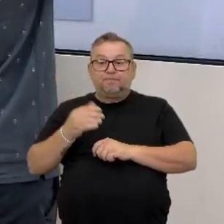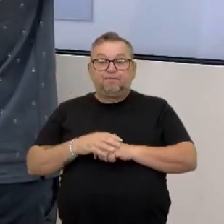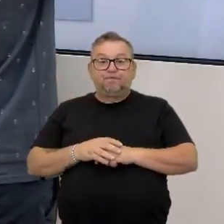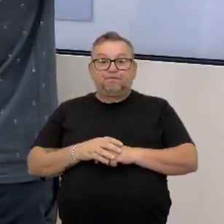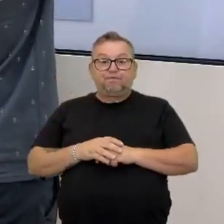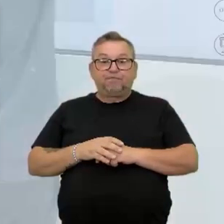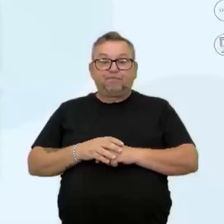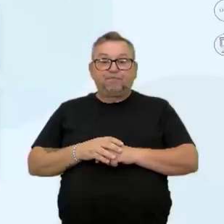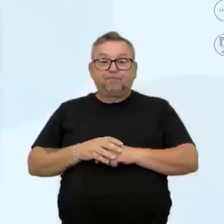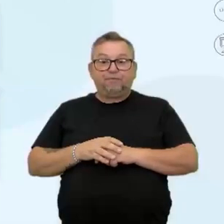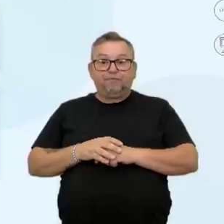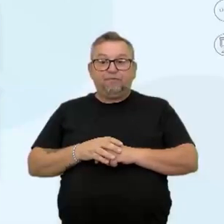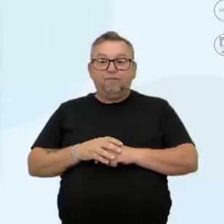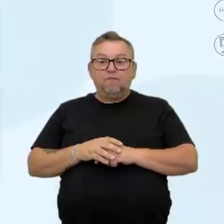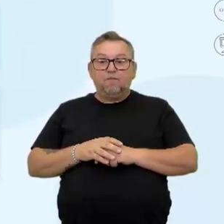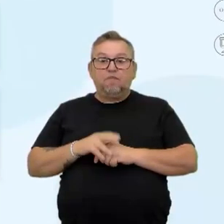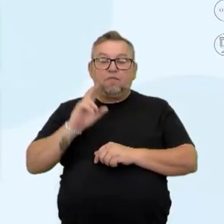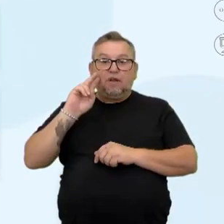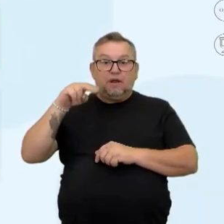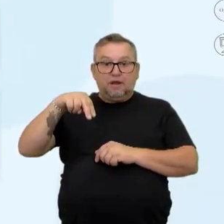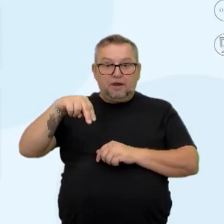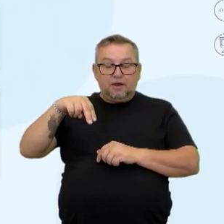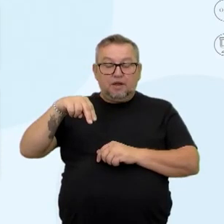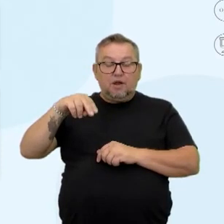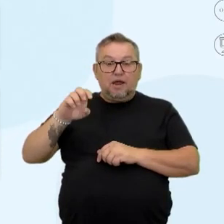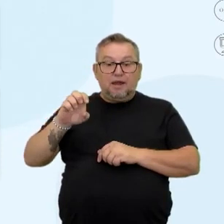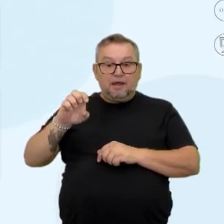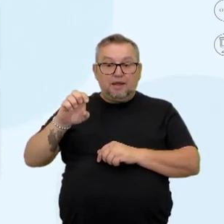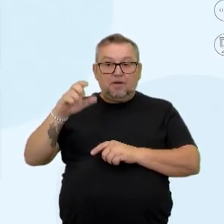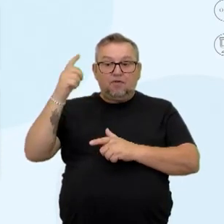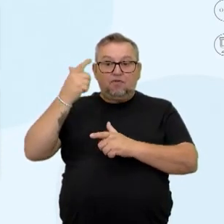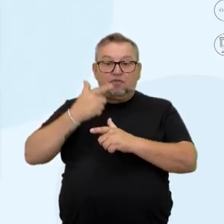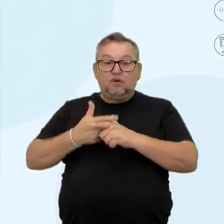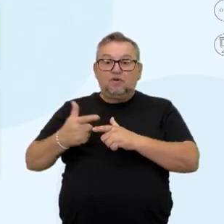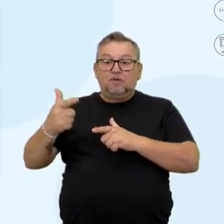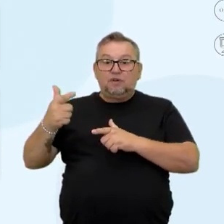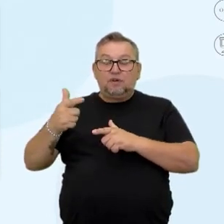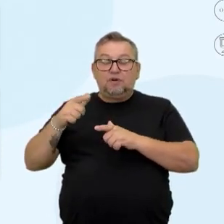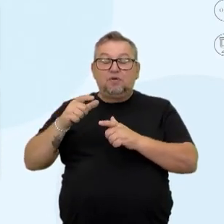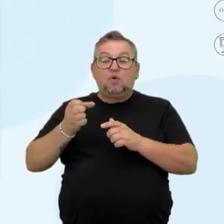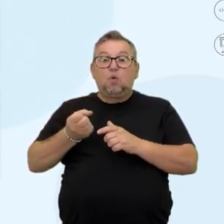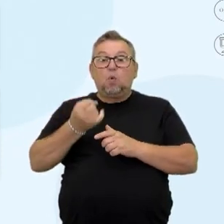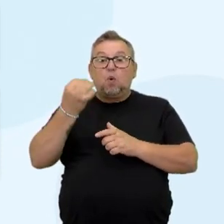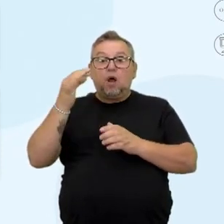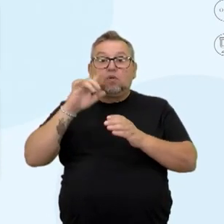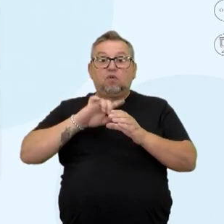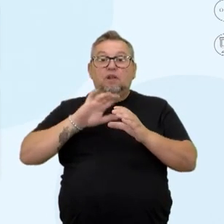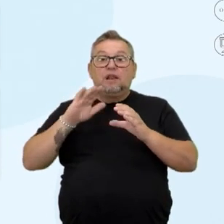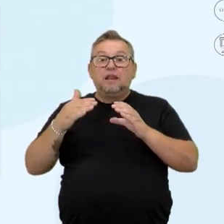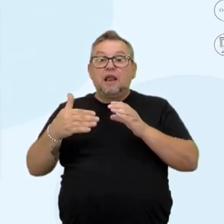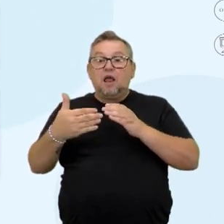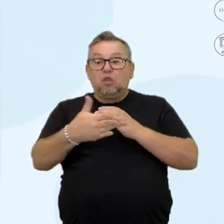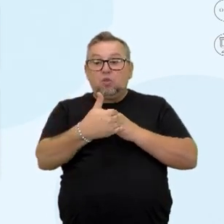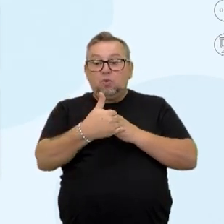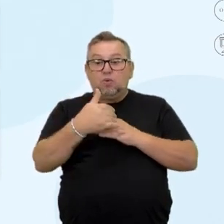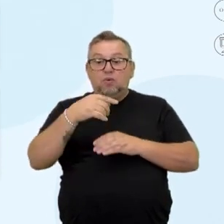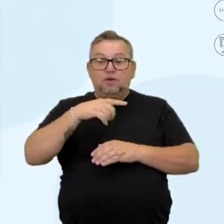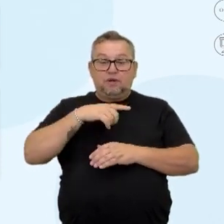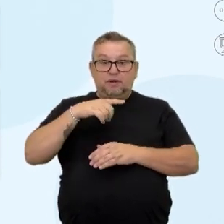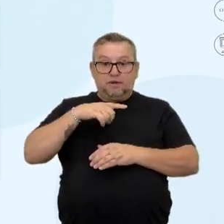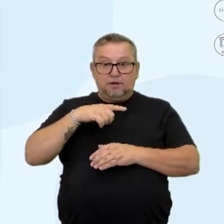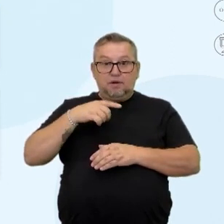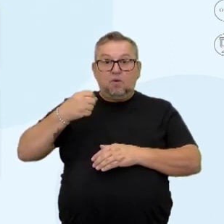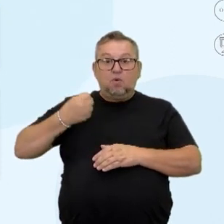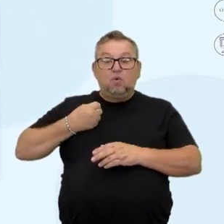por NE, né, que é o número de eventos, dividido pelo número do campo amostral. Então, nesse caso, ó,